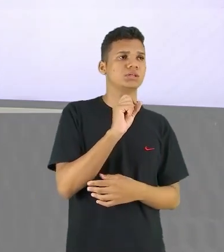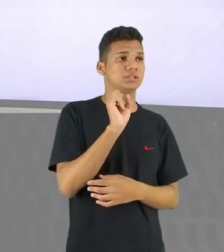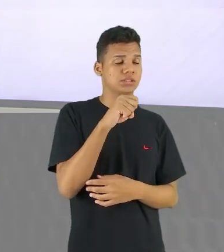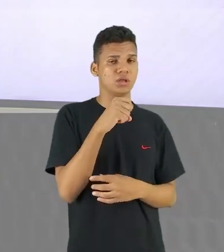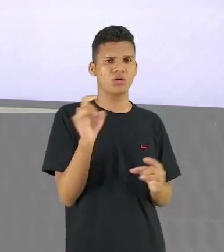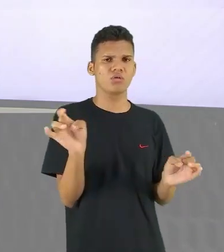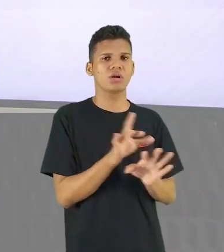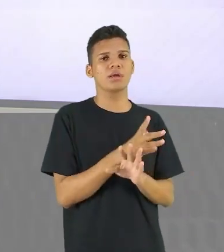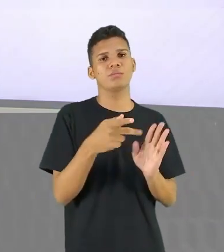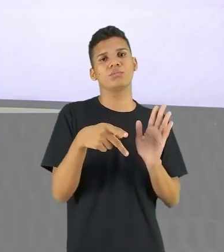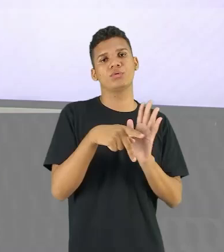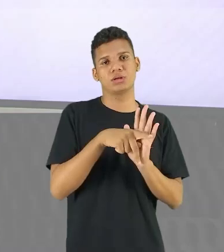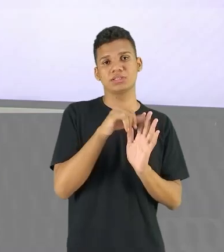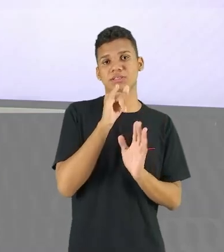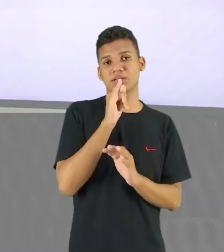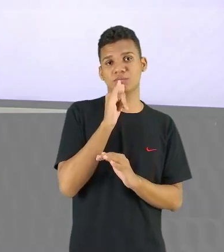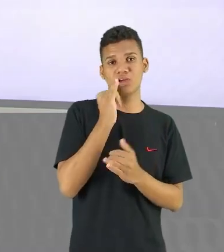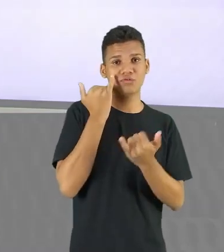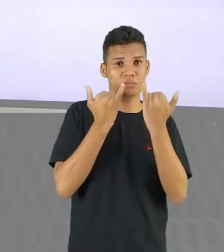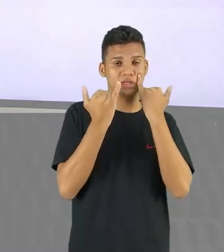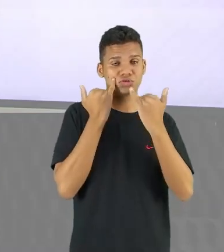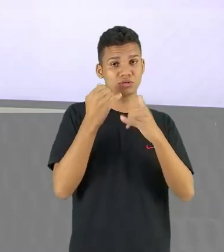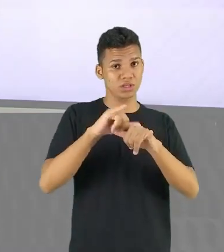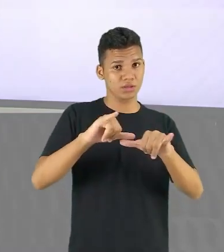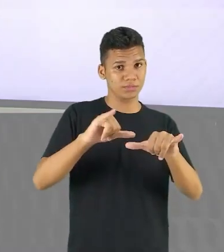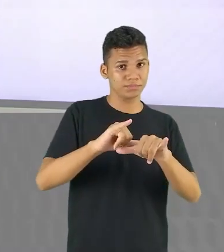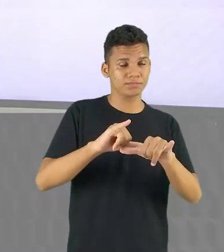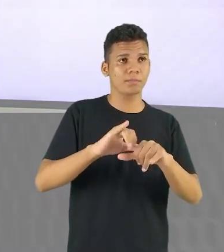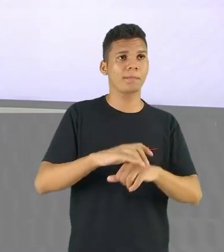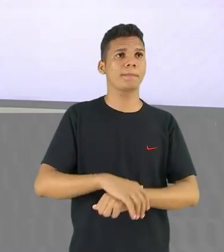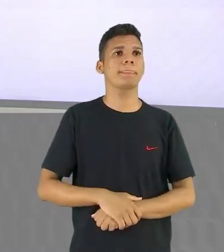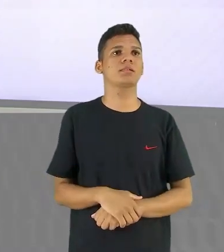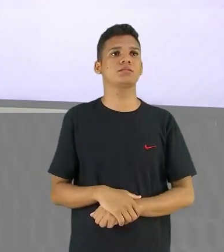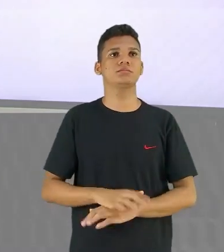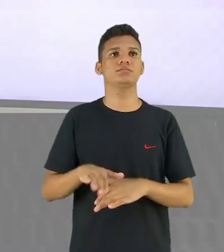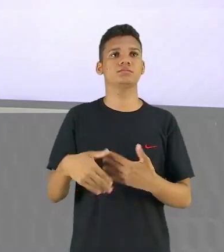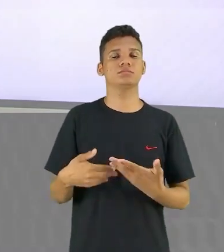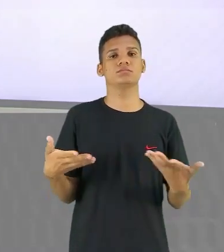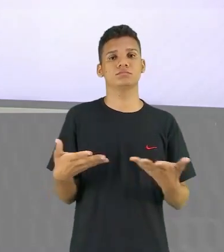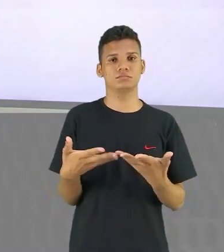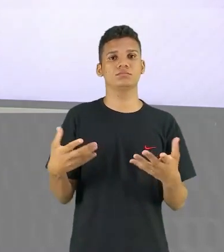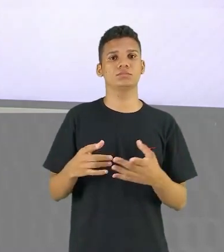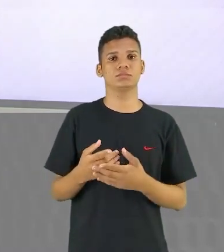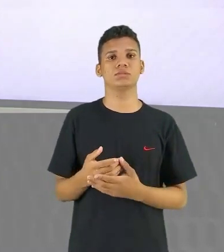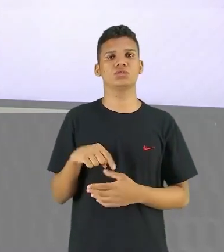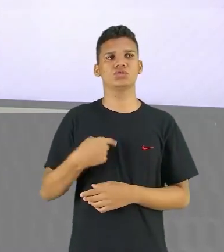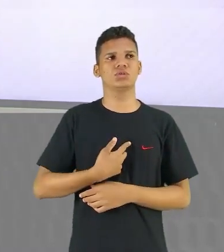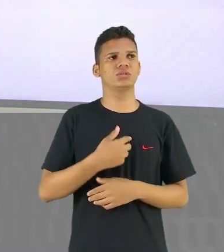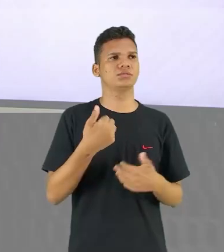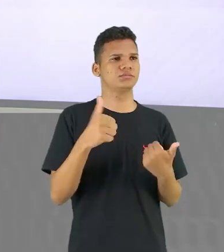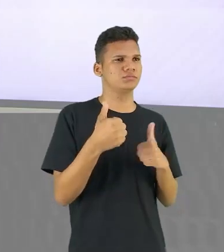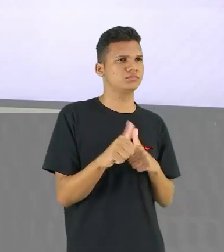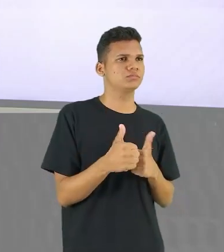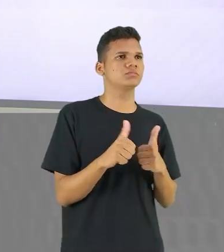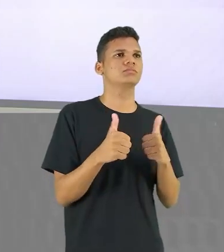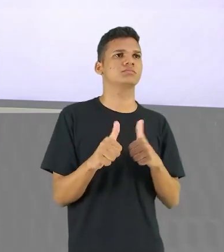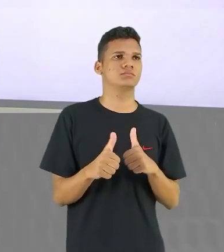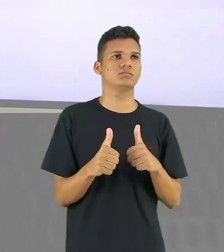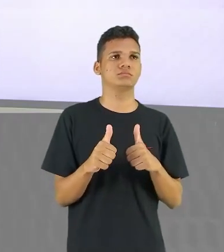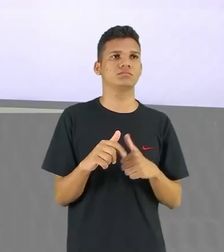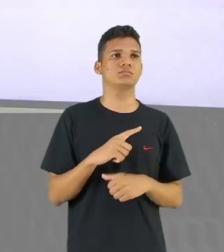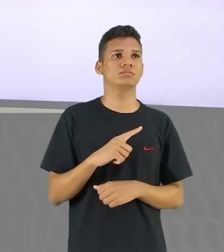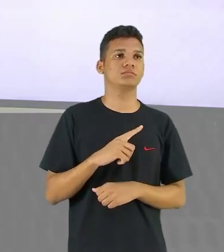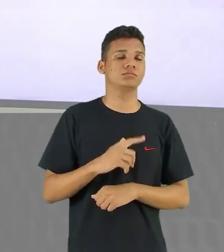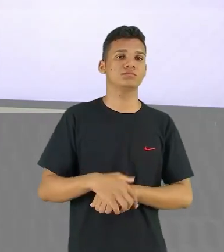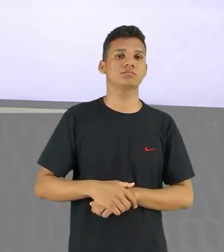completar a informação que o enunciado ofereceu. E a última questão para a gente analisar esses gêneros